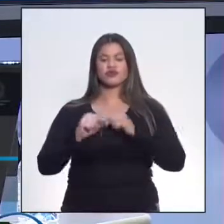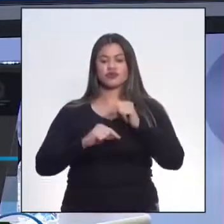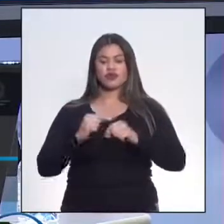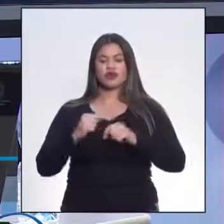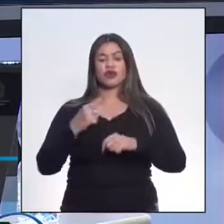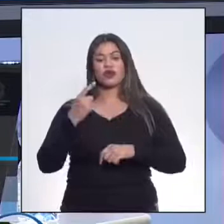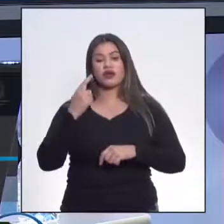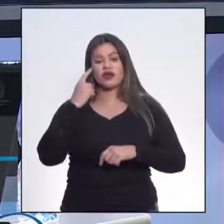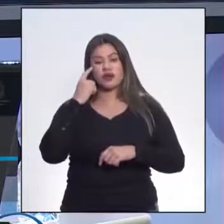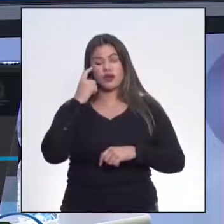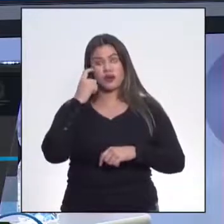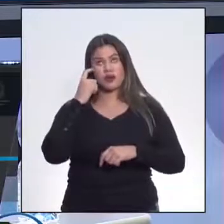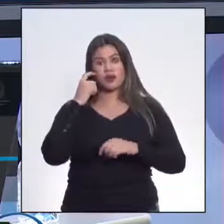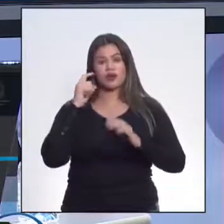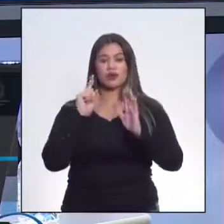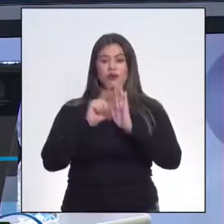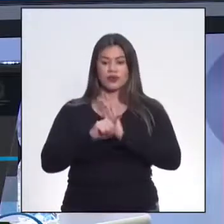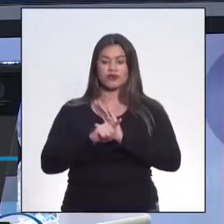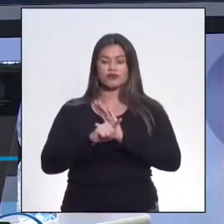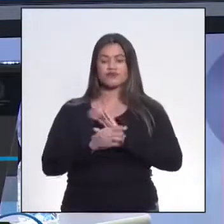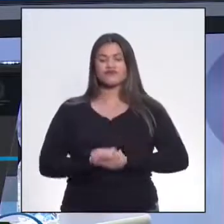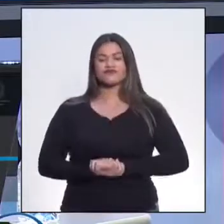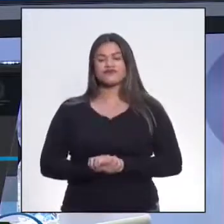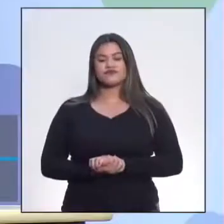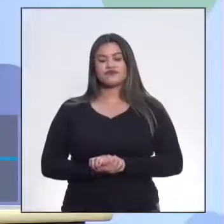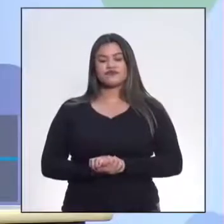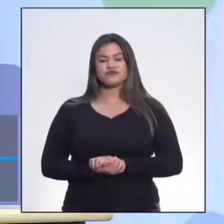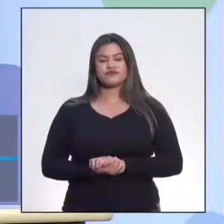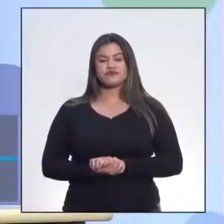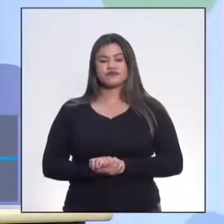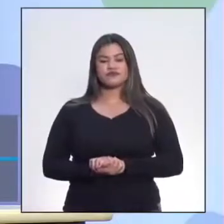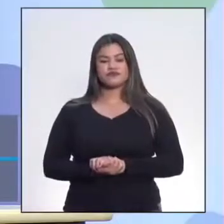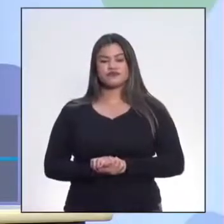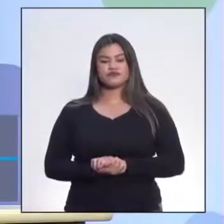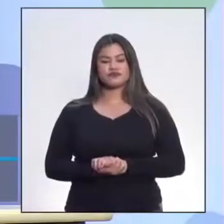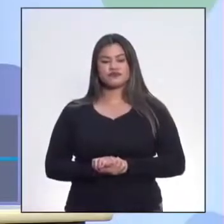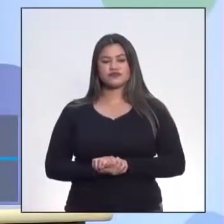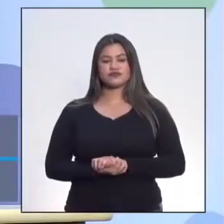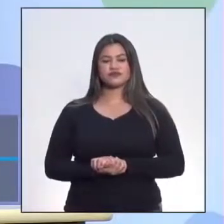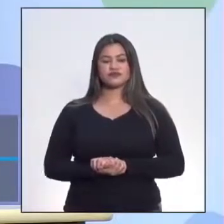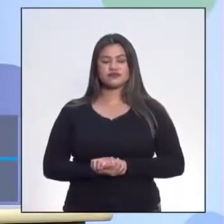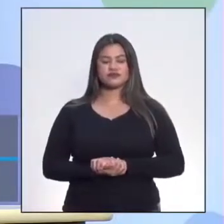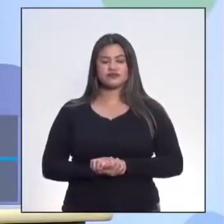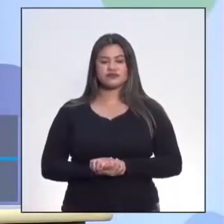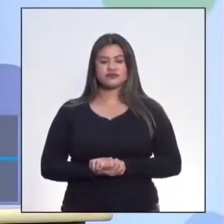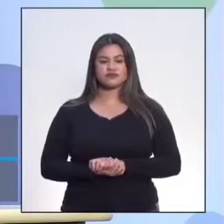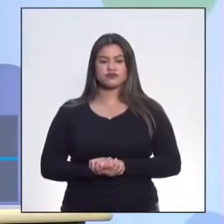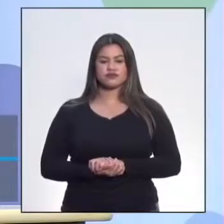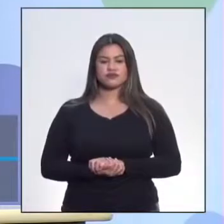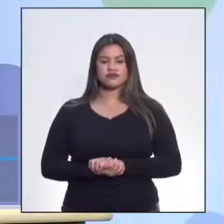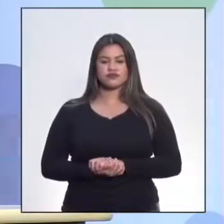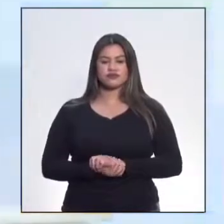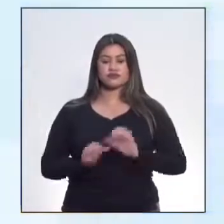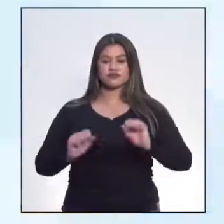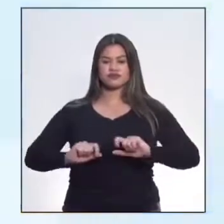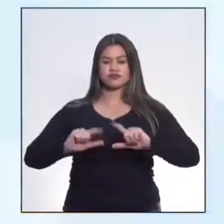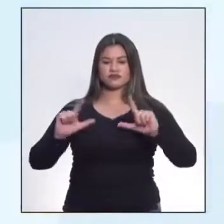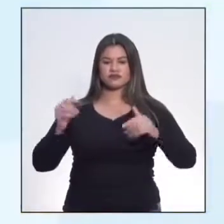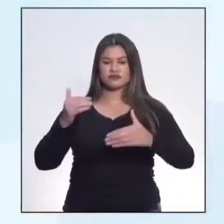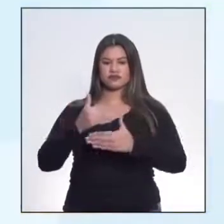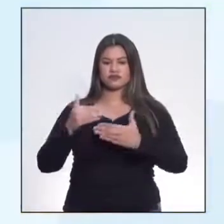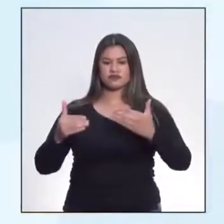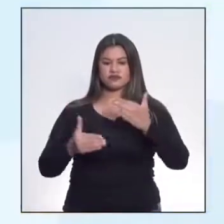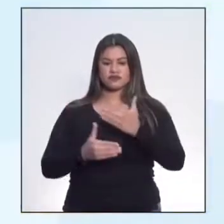sondagem que a professora Andréa vai chamar para vocês. Isso mesmo. Então, vamos lá. Acompanhem conosco na tela, é um momento